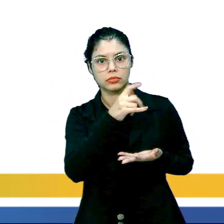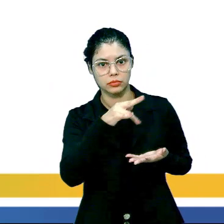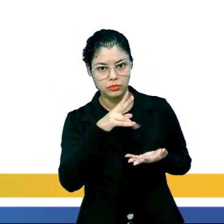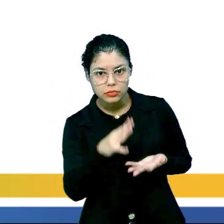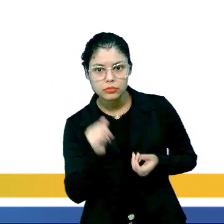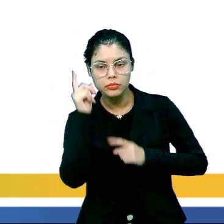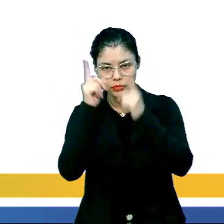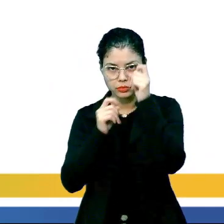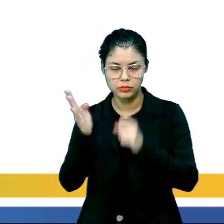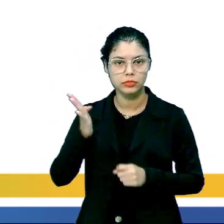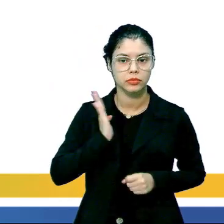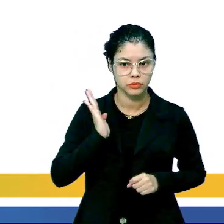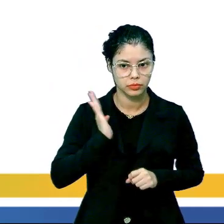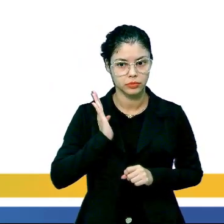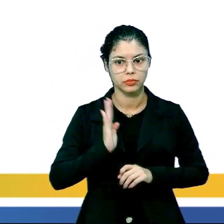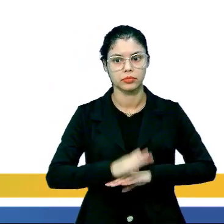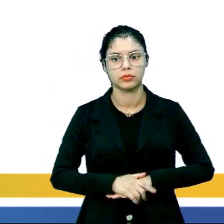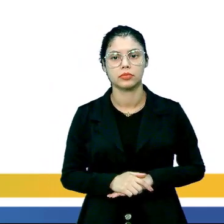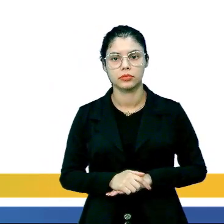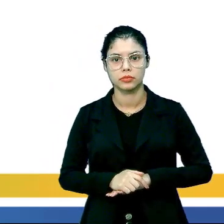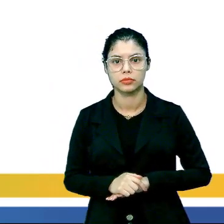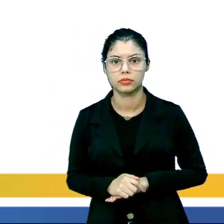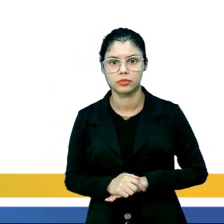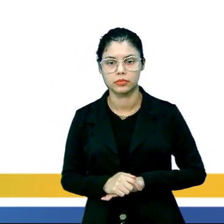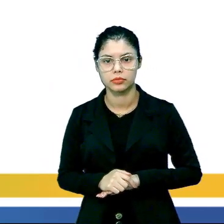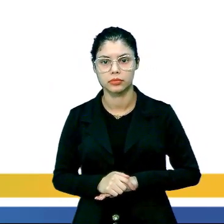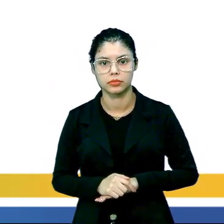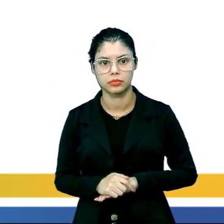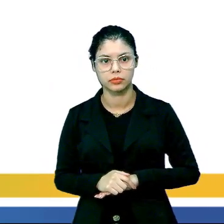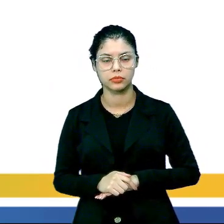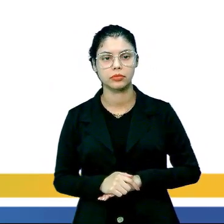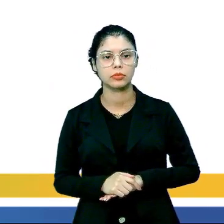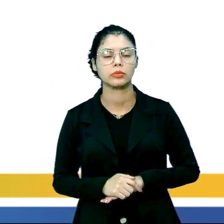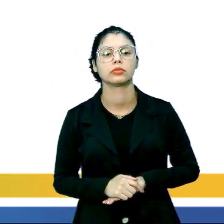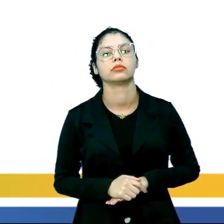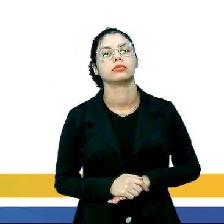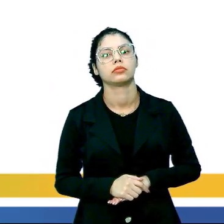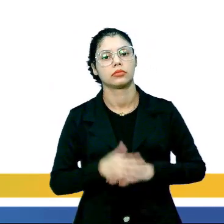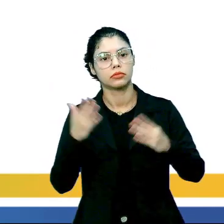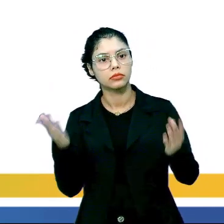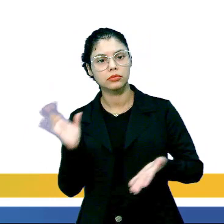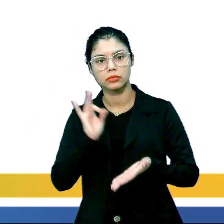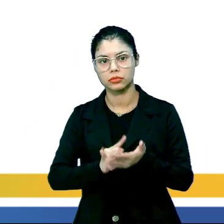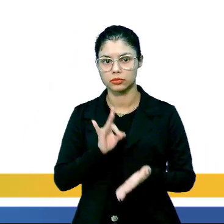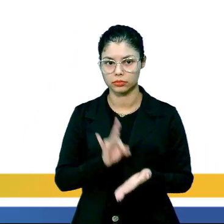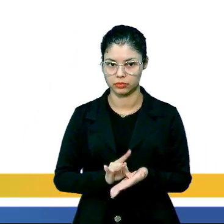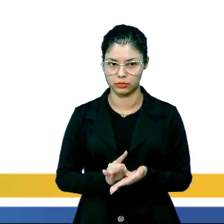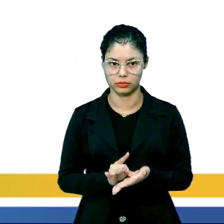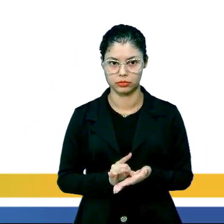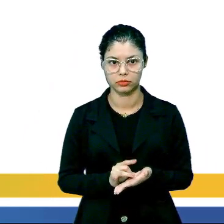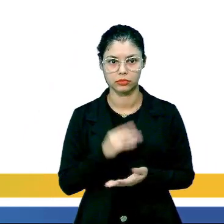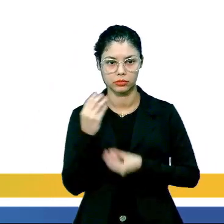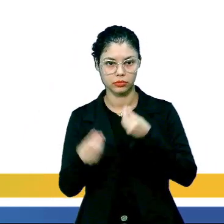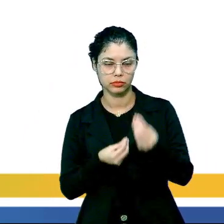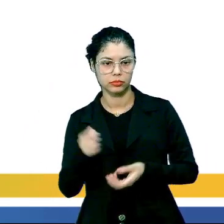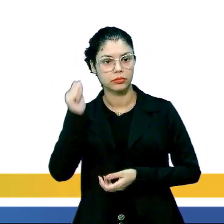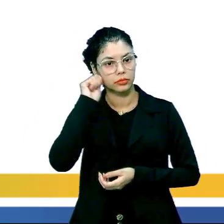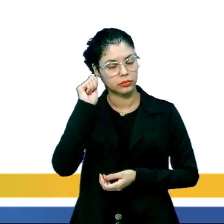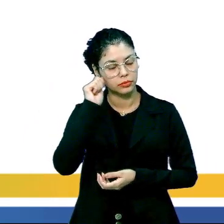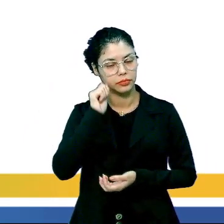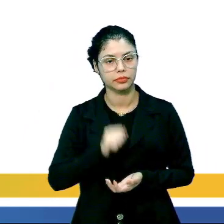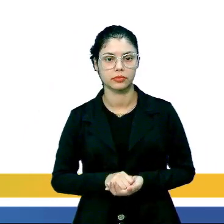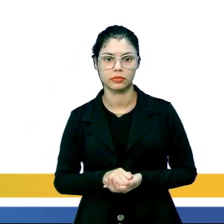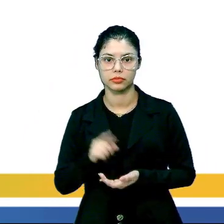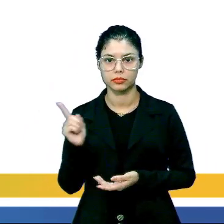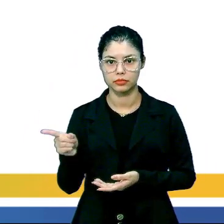arte somente se manifesta factível como expressão burguesa. Então, na verdade, tanto os autores